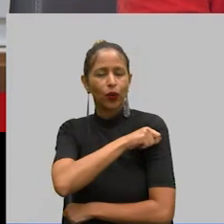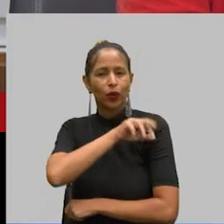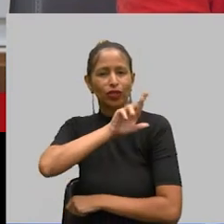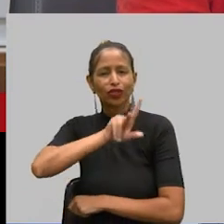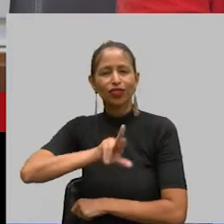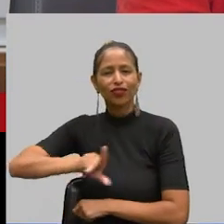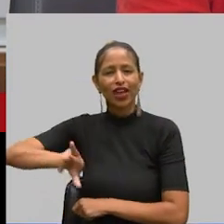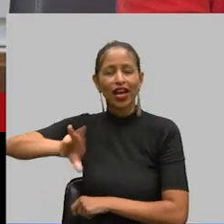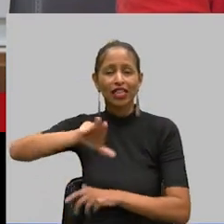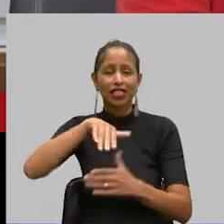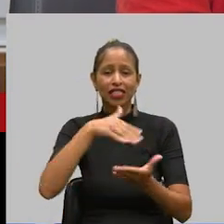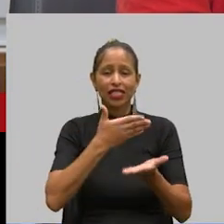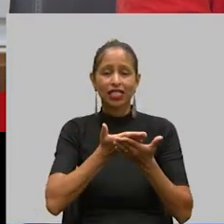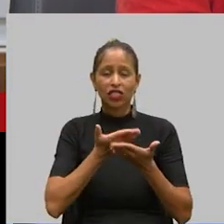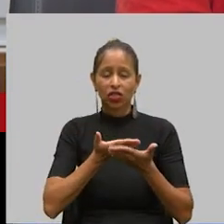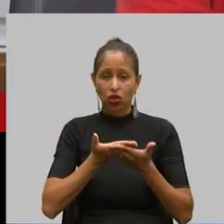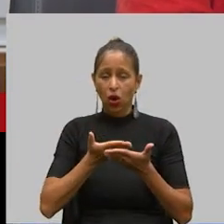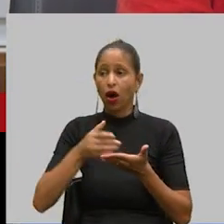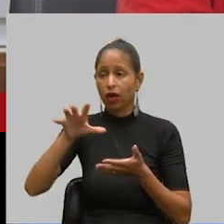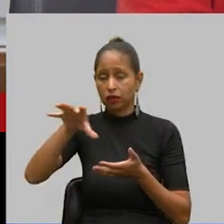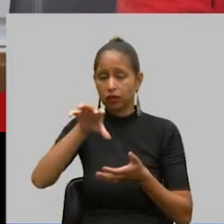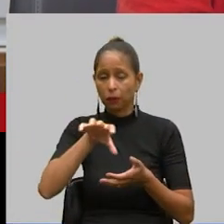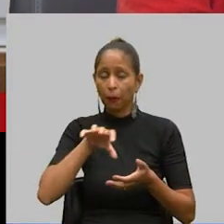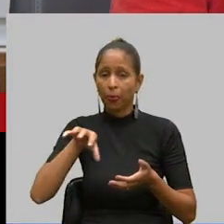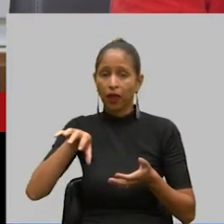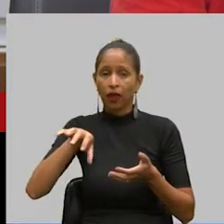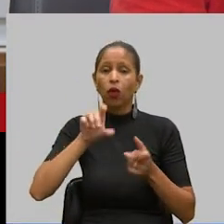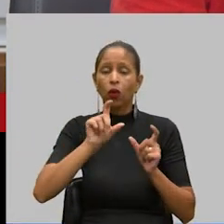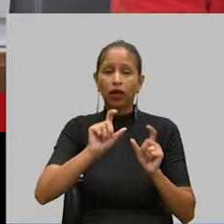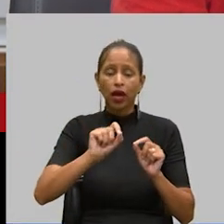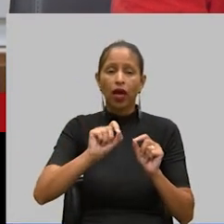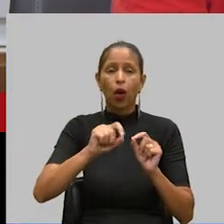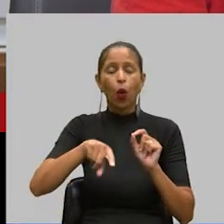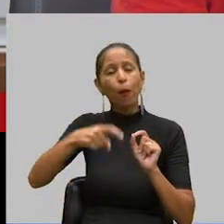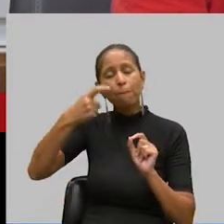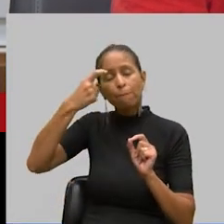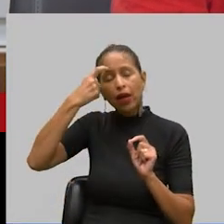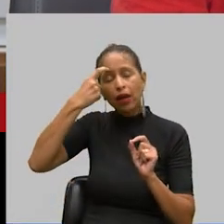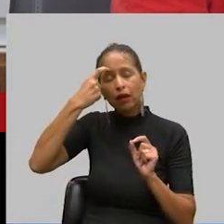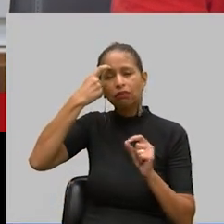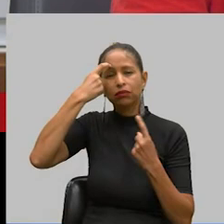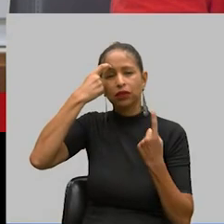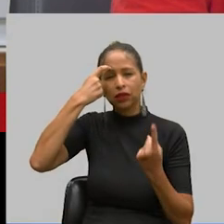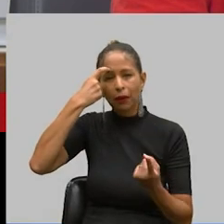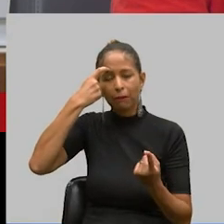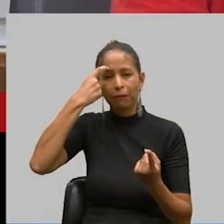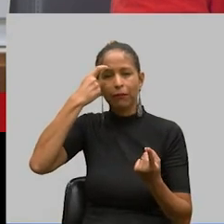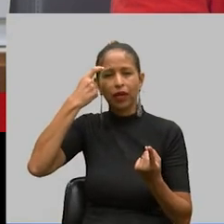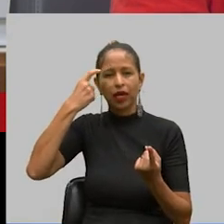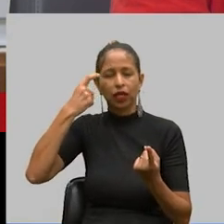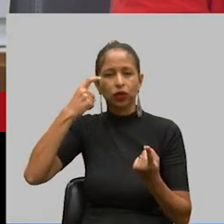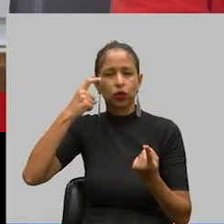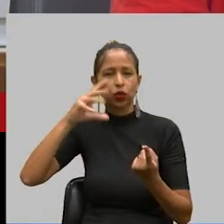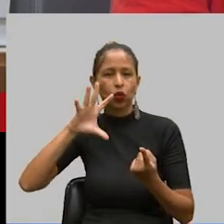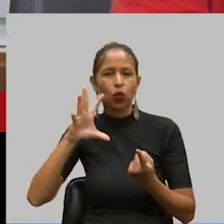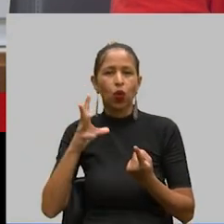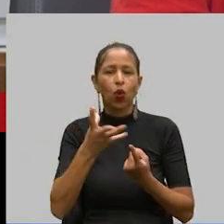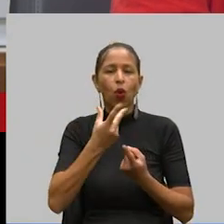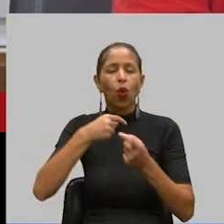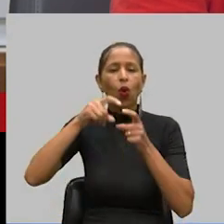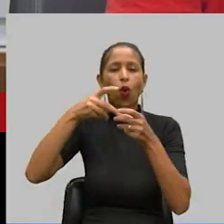escolas urbanas E com isso o quê o pensamento hegemônico é um pensamento